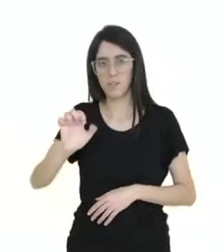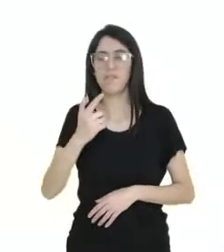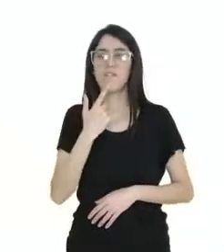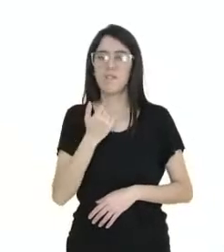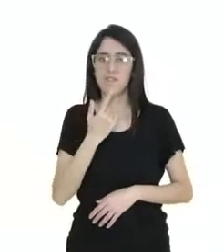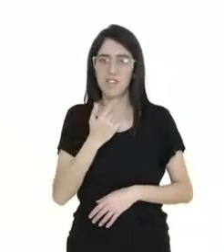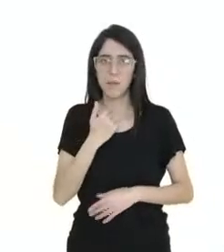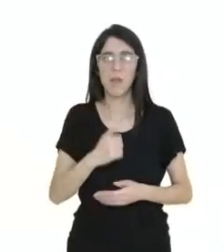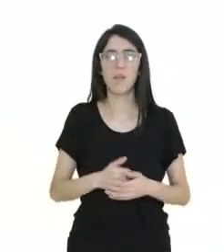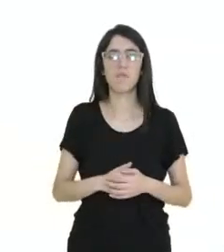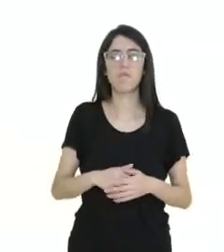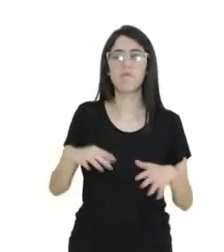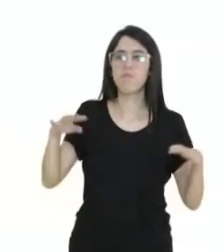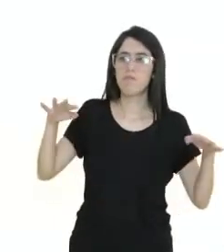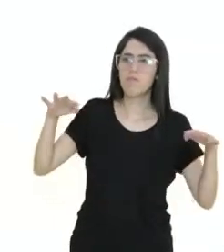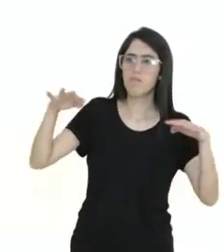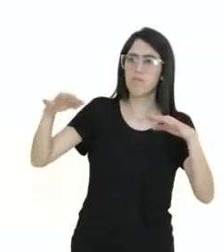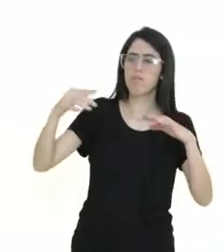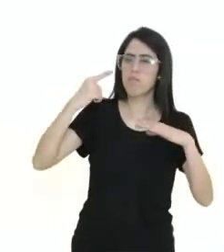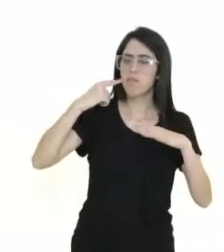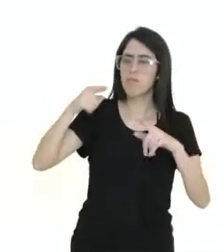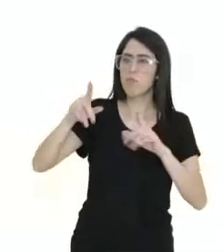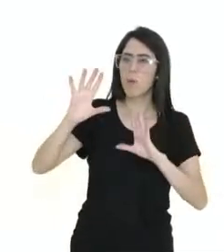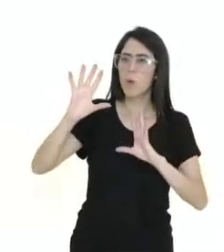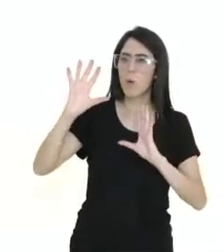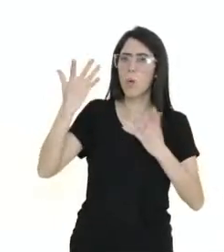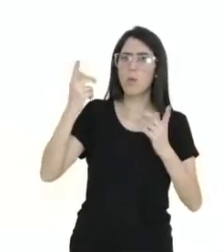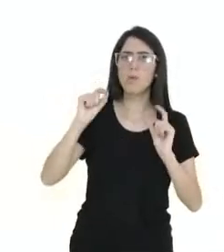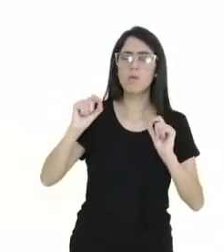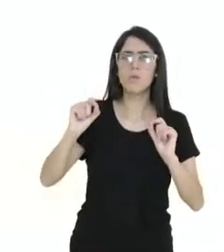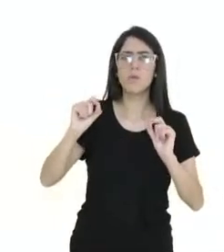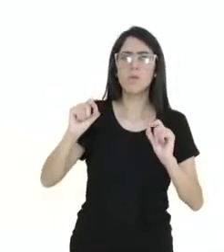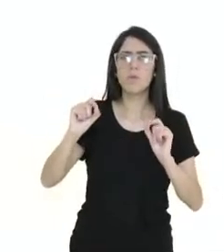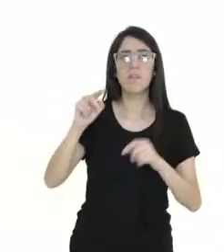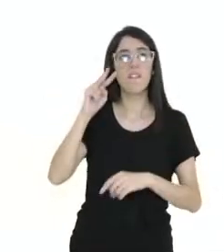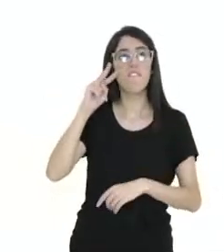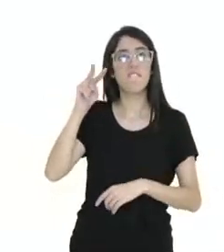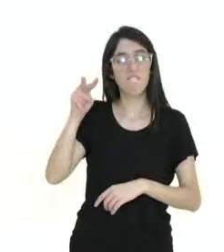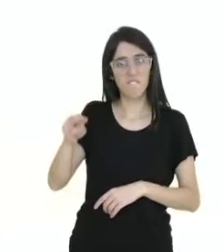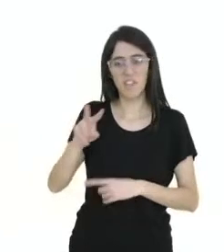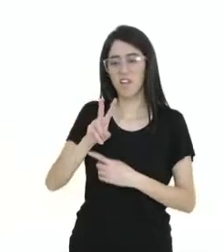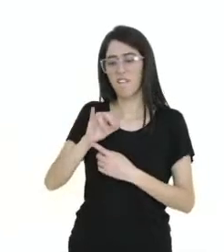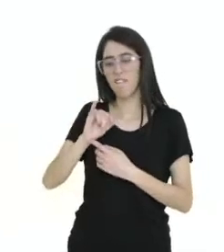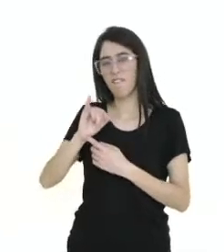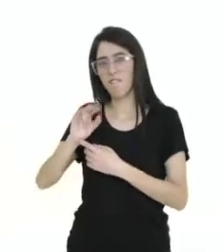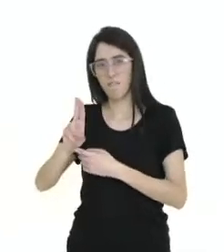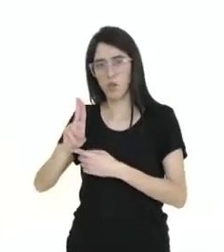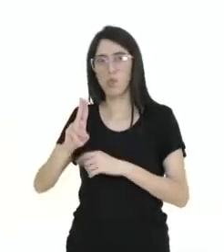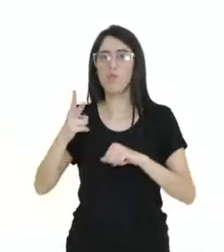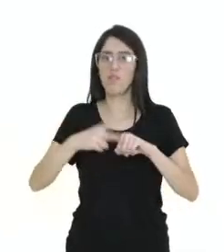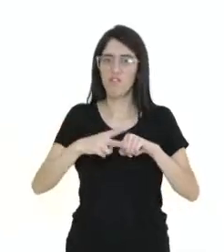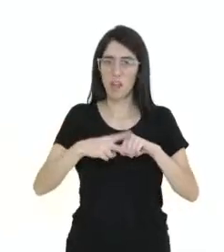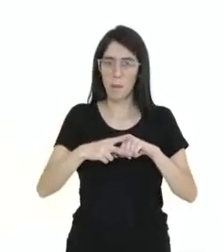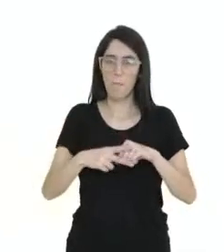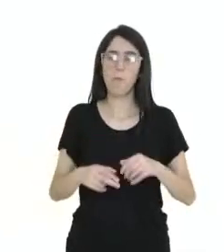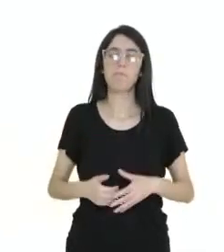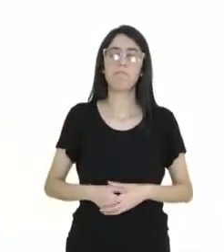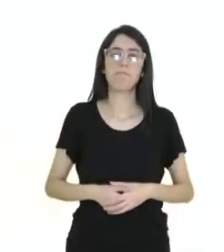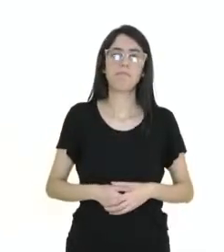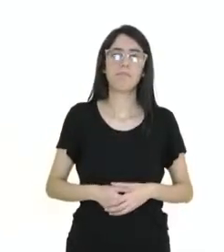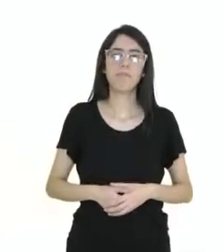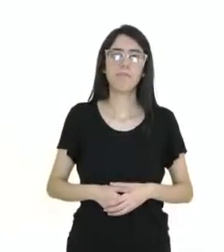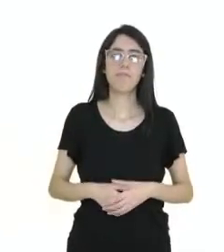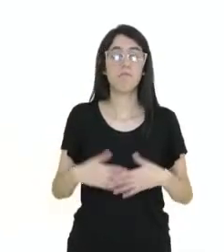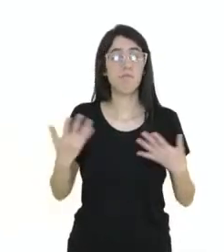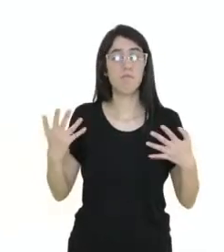uma clareira no meio da qual se viu. Então o verbo ver, também em vermelhinho, no qual se